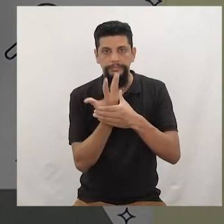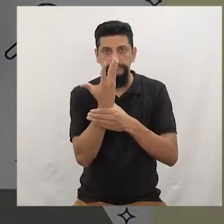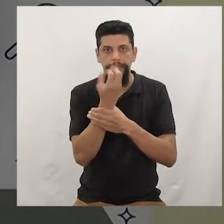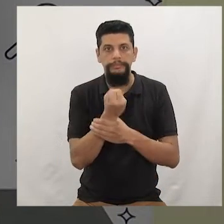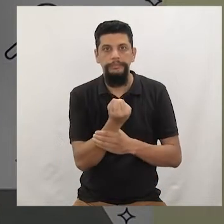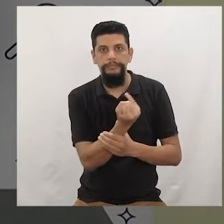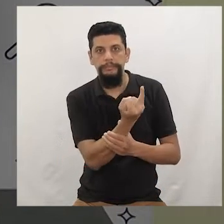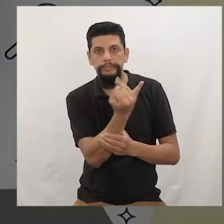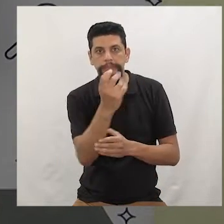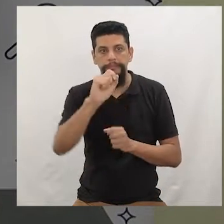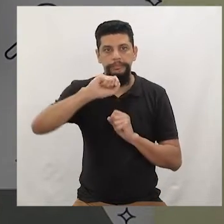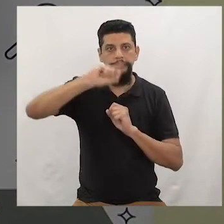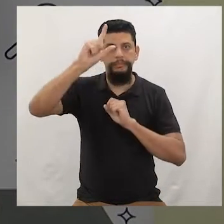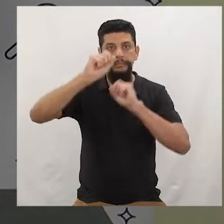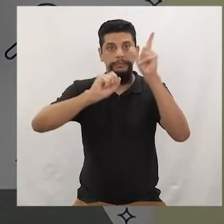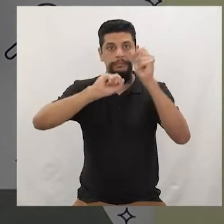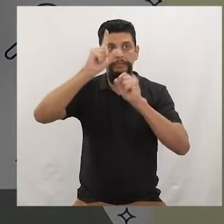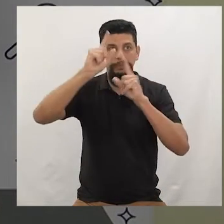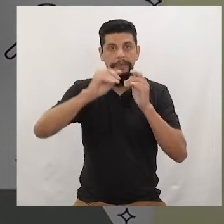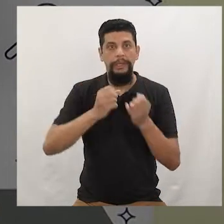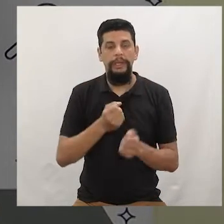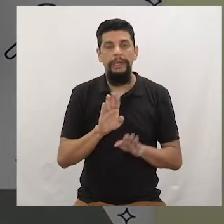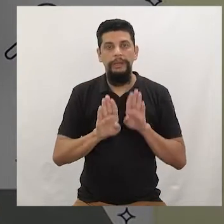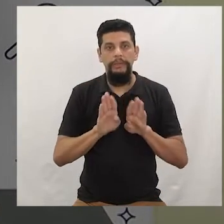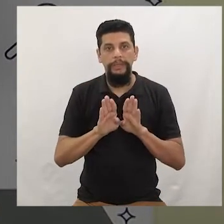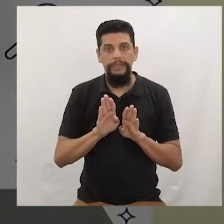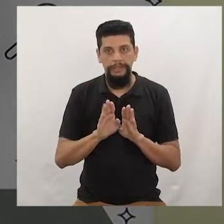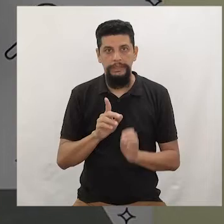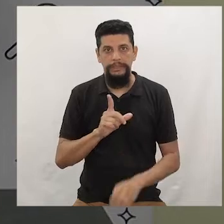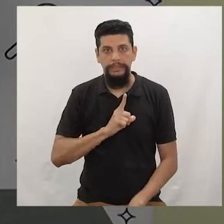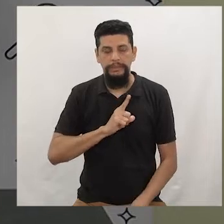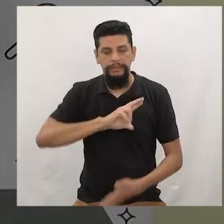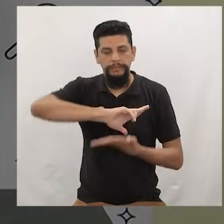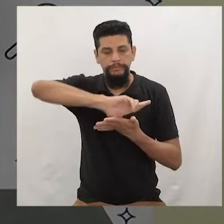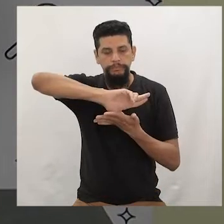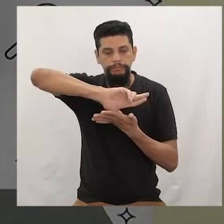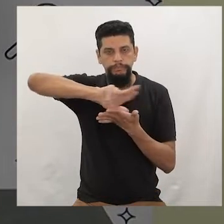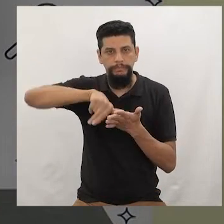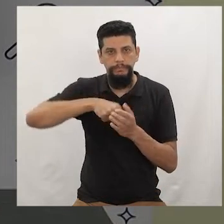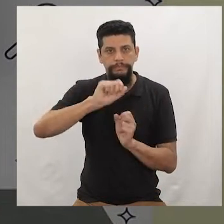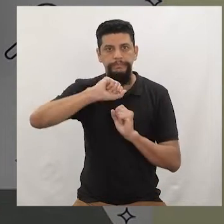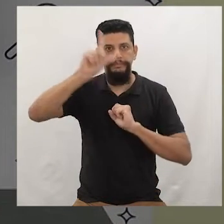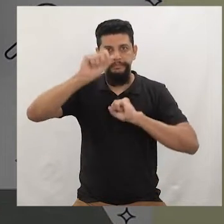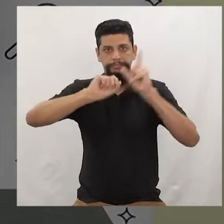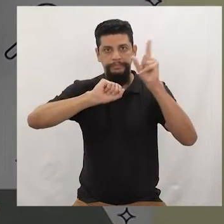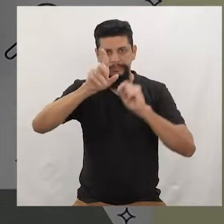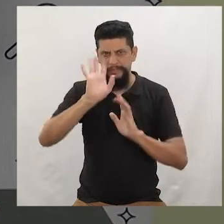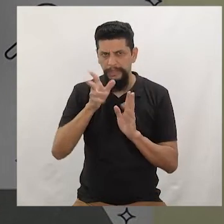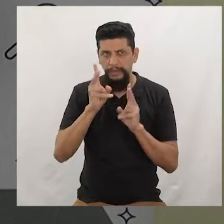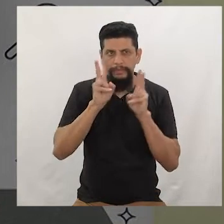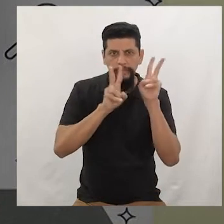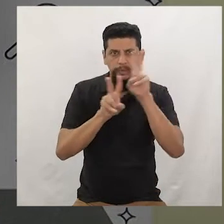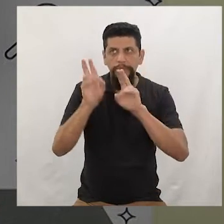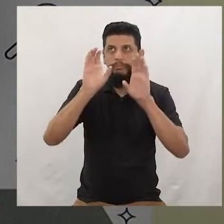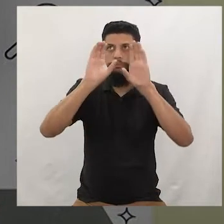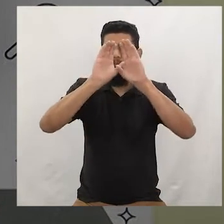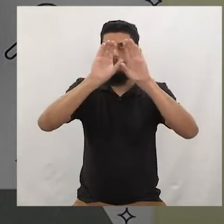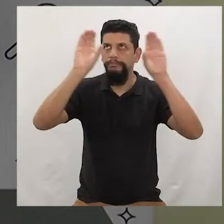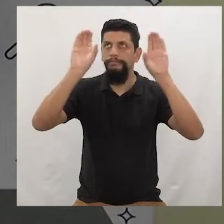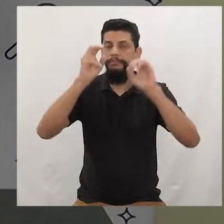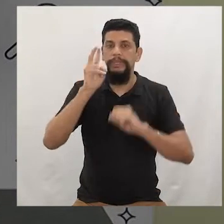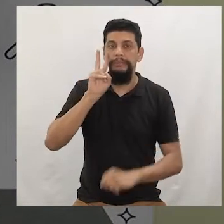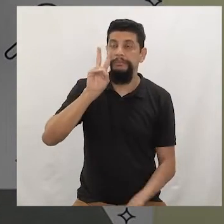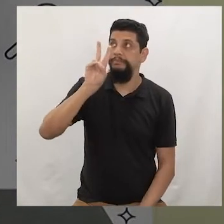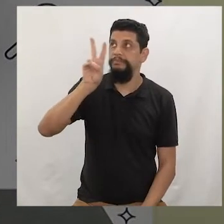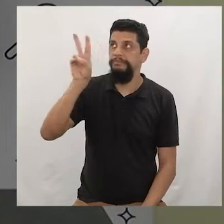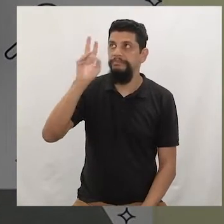aparecem algumas estrelas. Então, às vezes, aparecem algumas ou muitas estrelas. Vocês já viram estrelas no